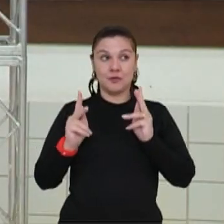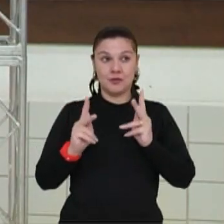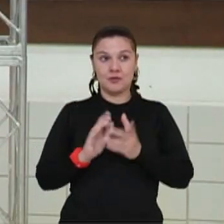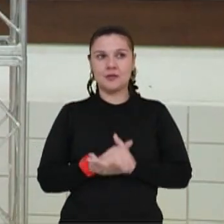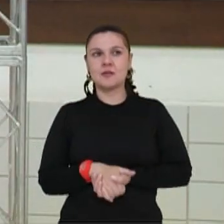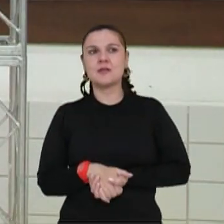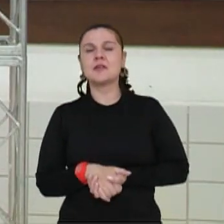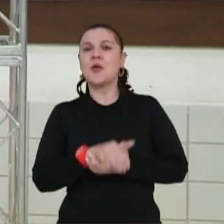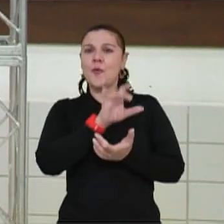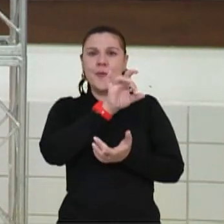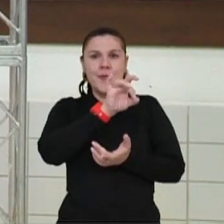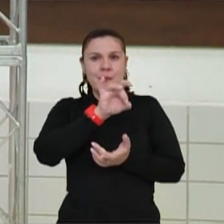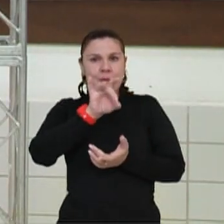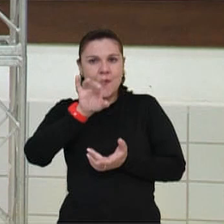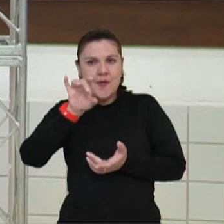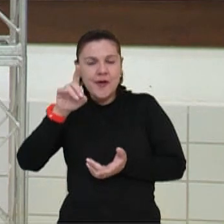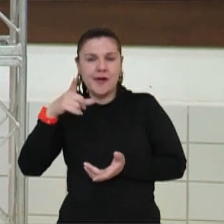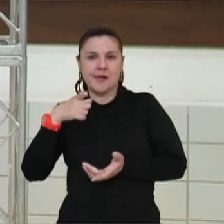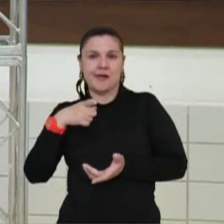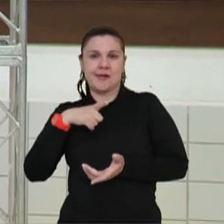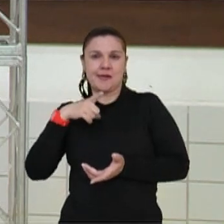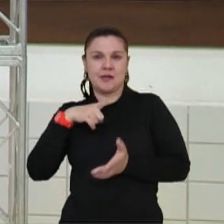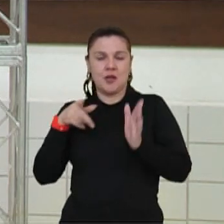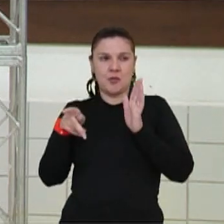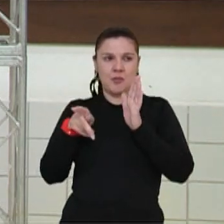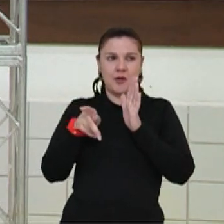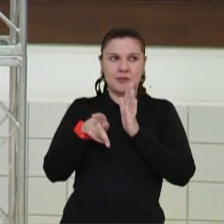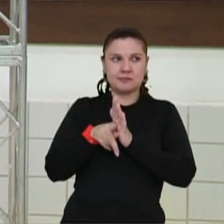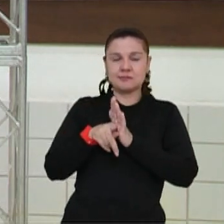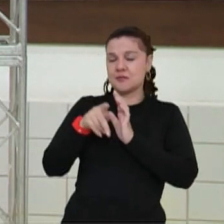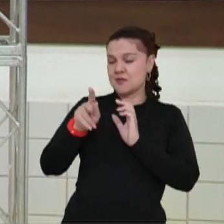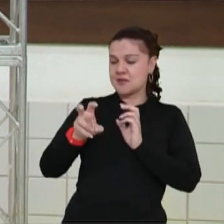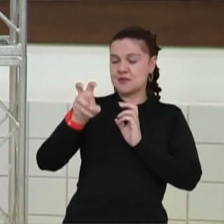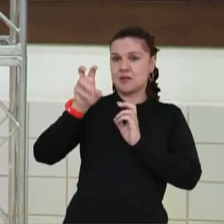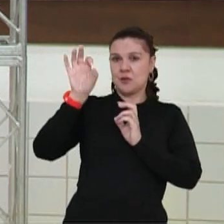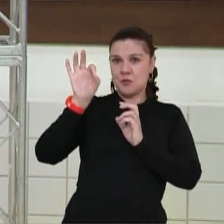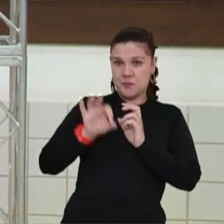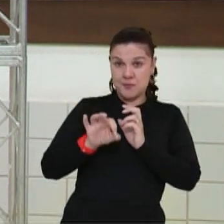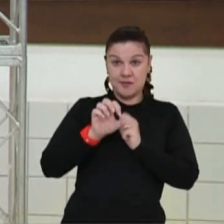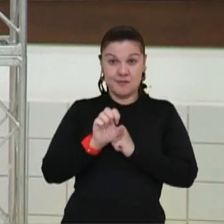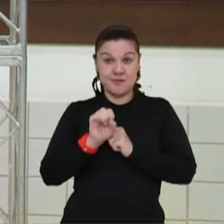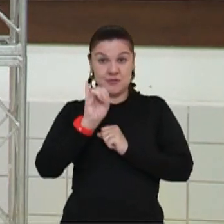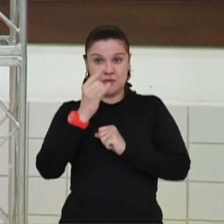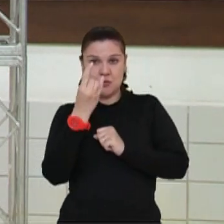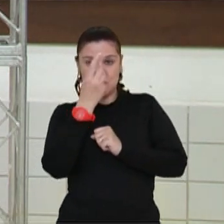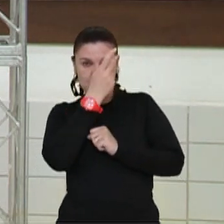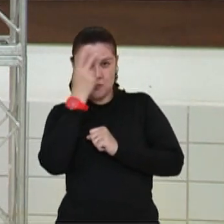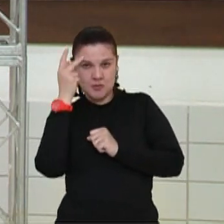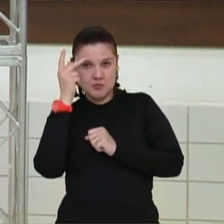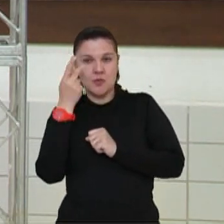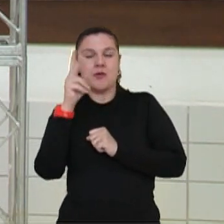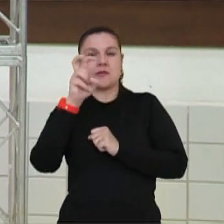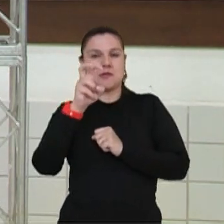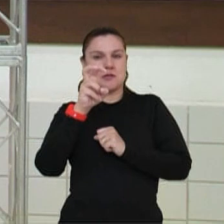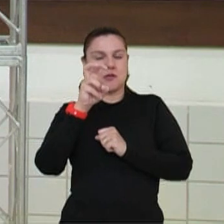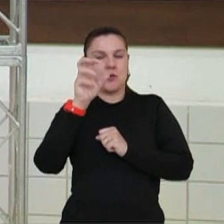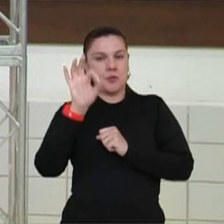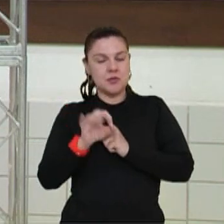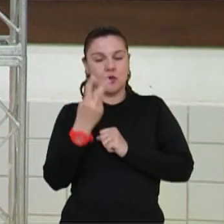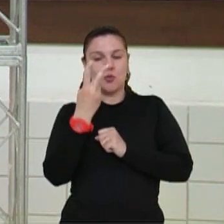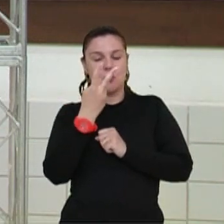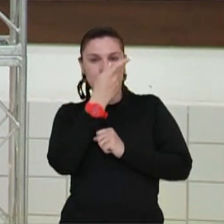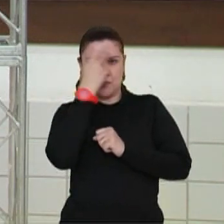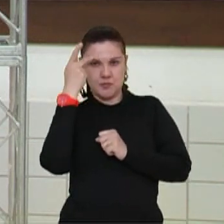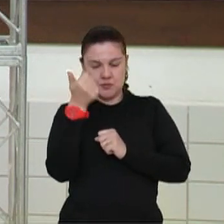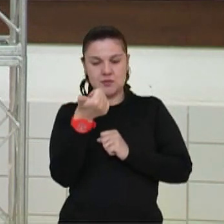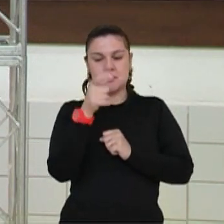Então, cada indivíduo representa 5%. Certo? Então se eu tenho um indivíduo é 5%, se eu tenho dois indivíduos é 10%, e assim